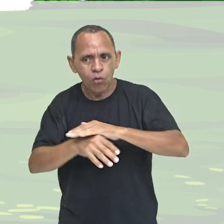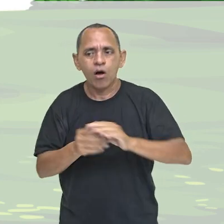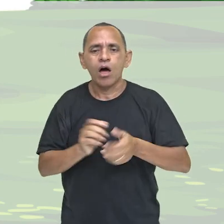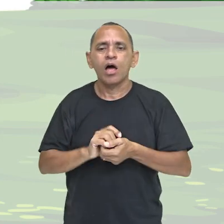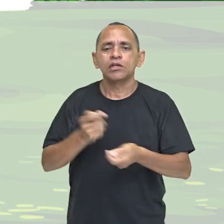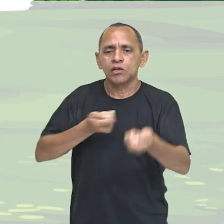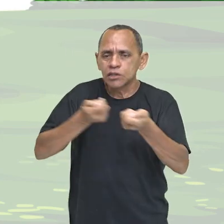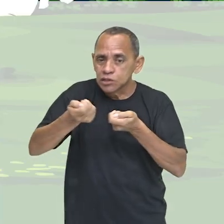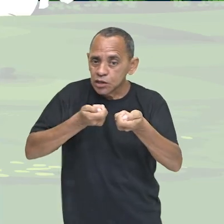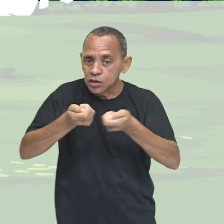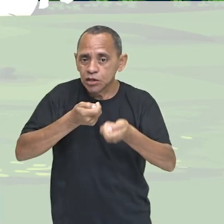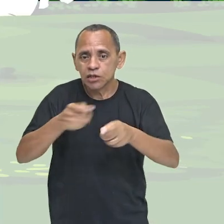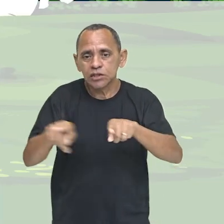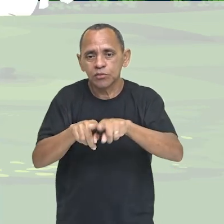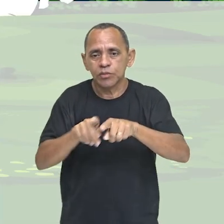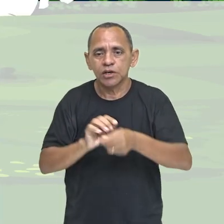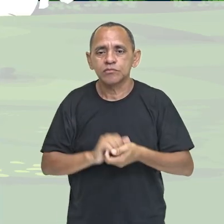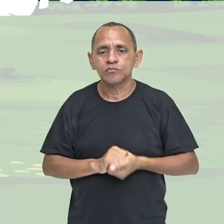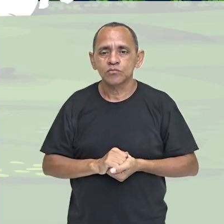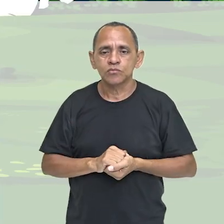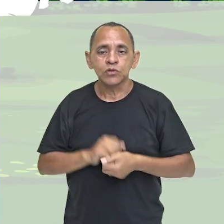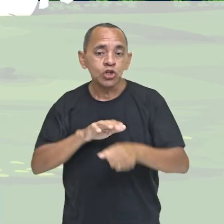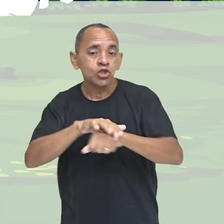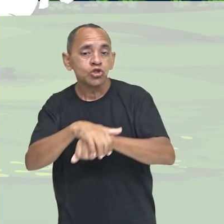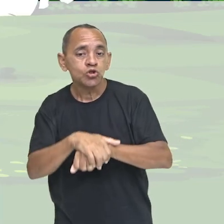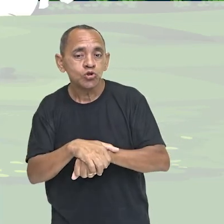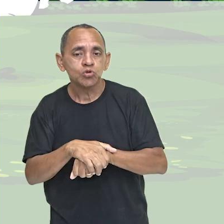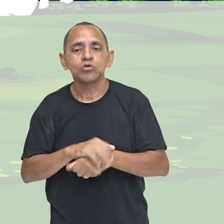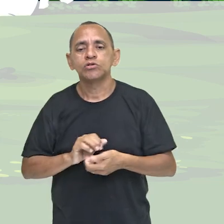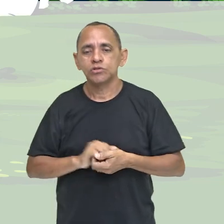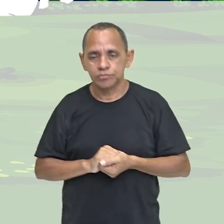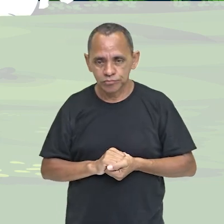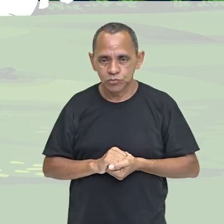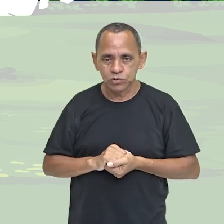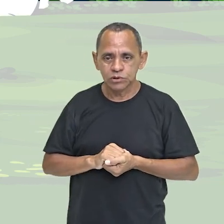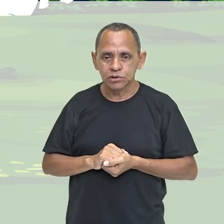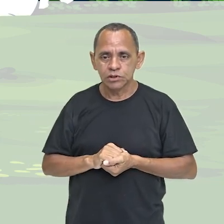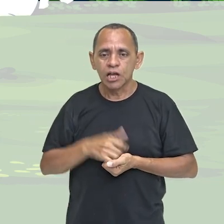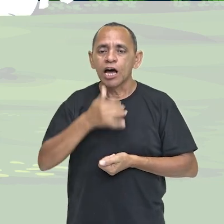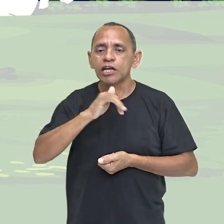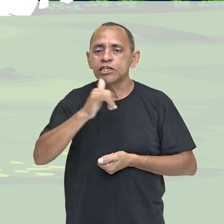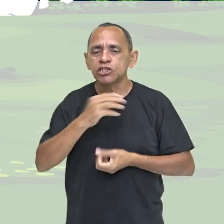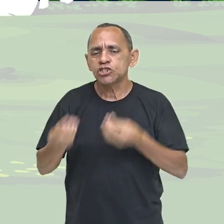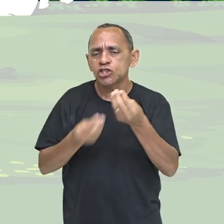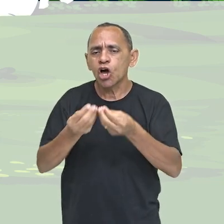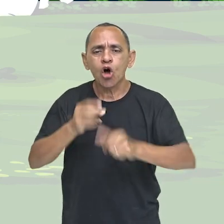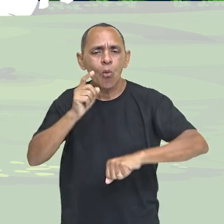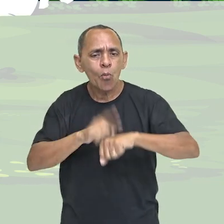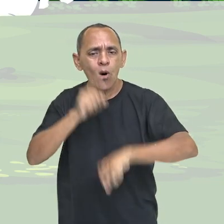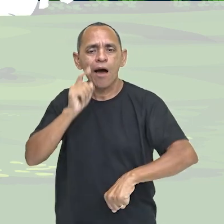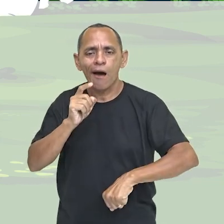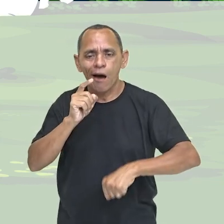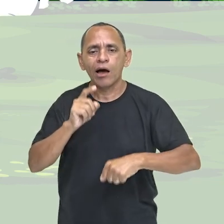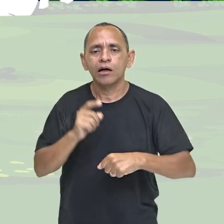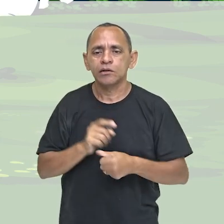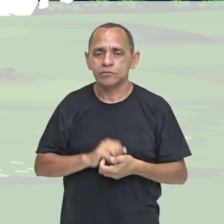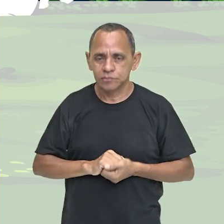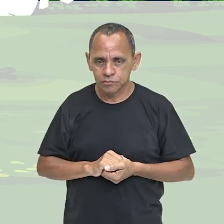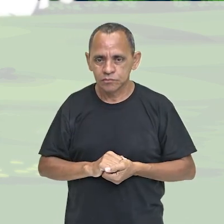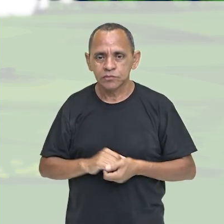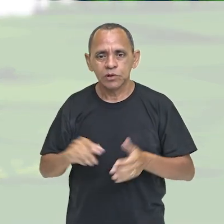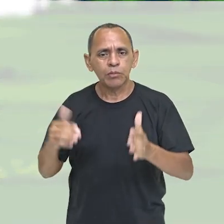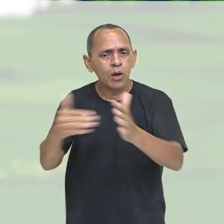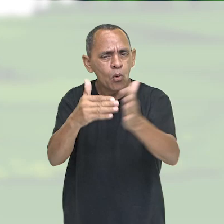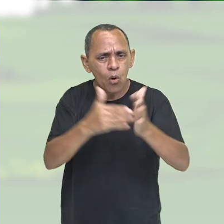sol e débitos à noite, quando a energia virá da concessionária. Tudo isso de forma automática e sem intervenção do